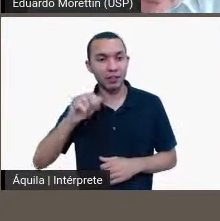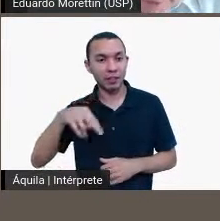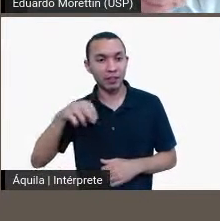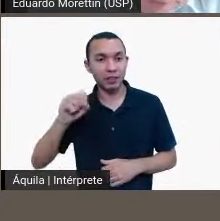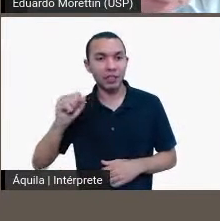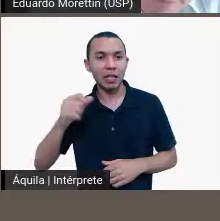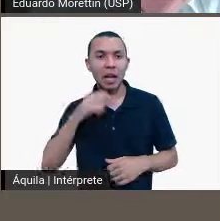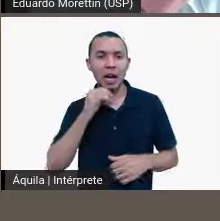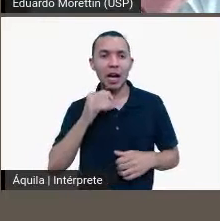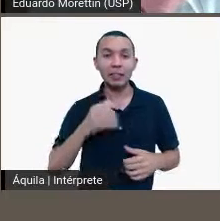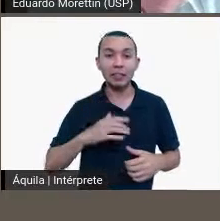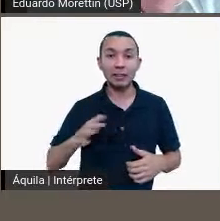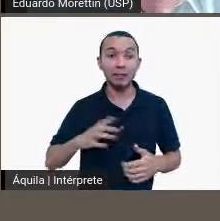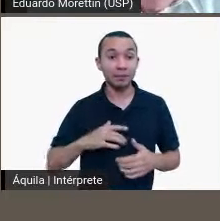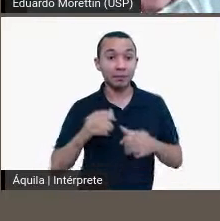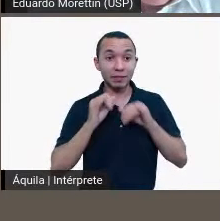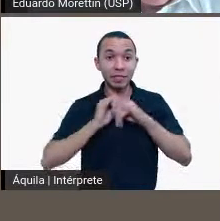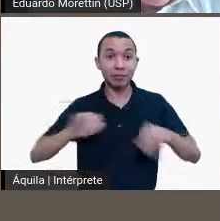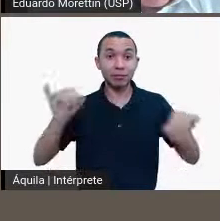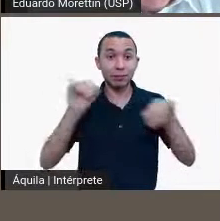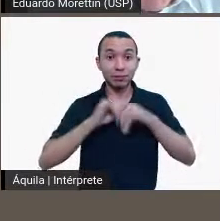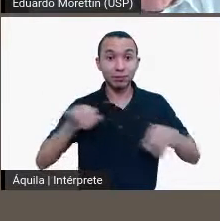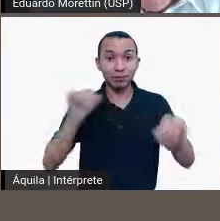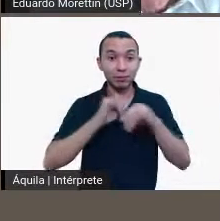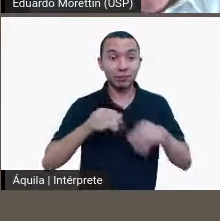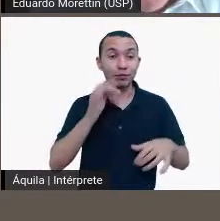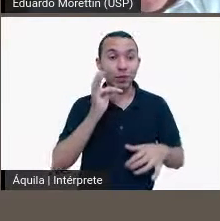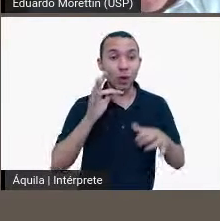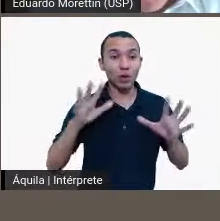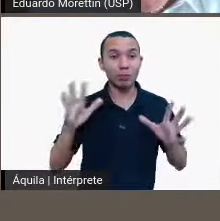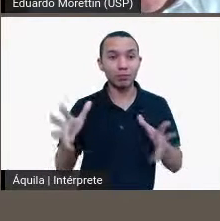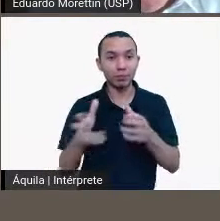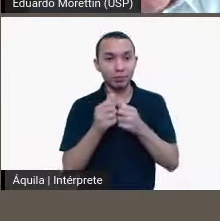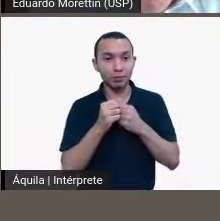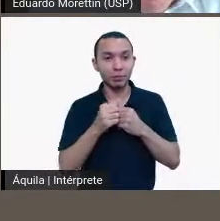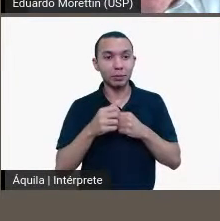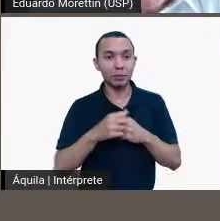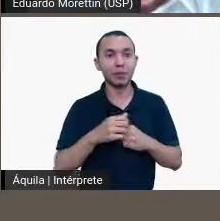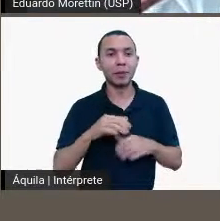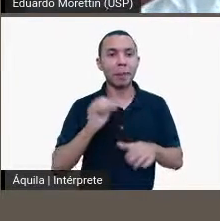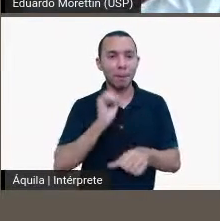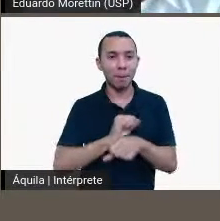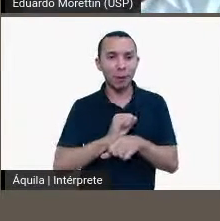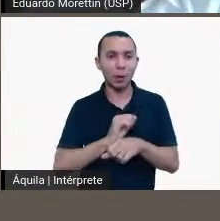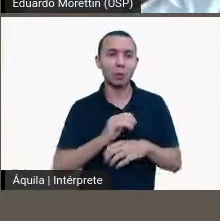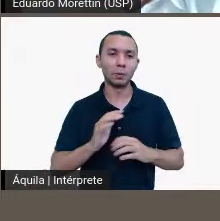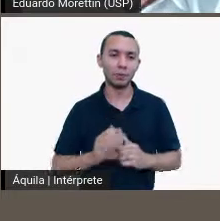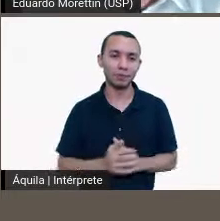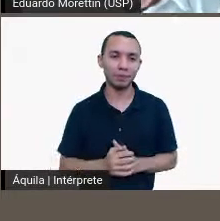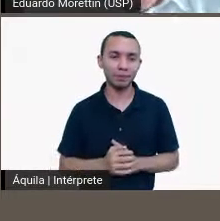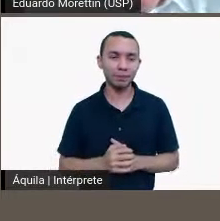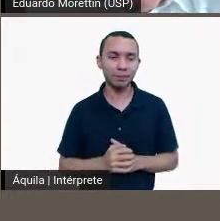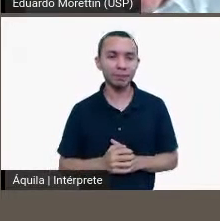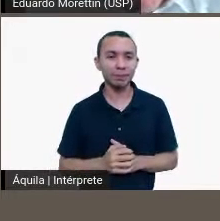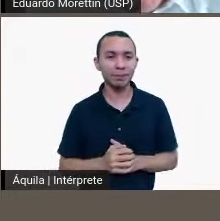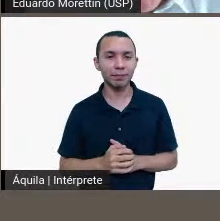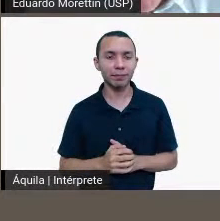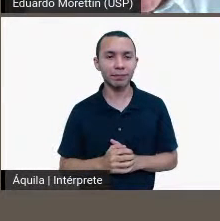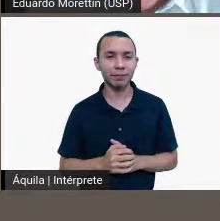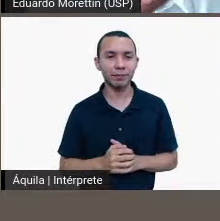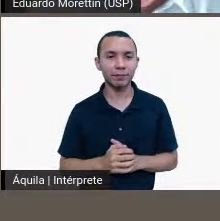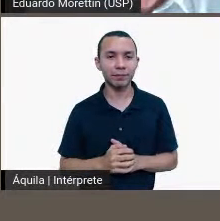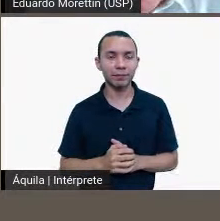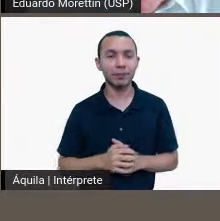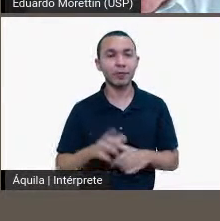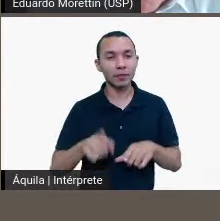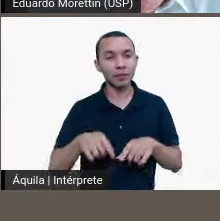abafado. E, como se vê, esse trabalho apostolar do Pamplona, de uma certa forma, foi ineficaz,